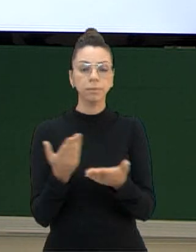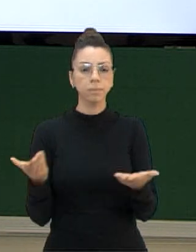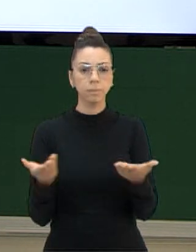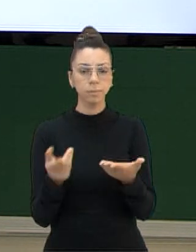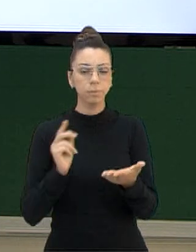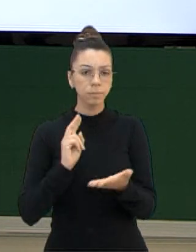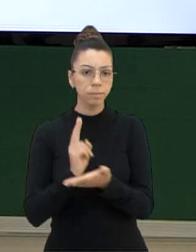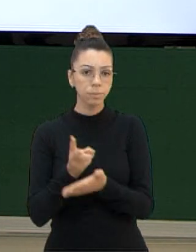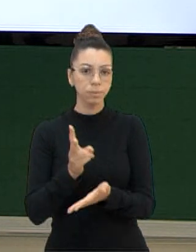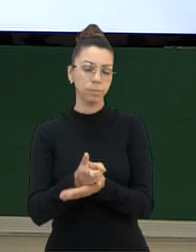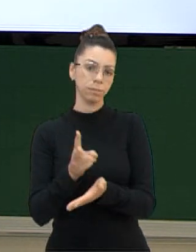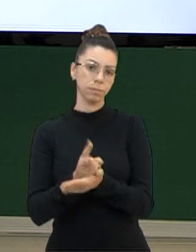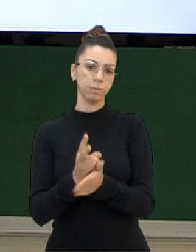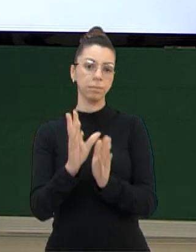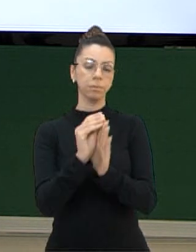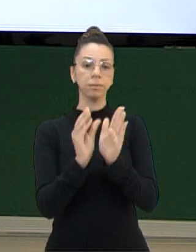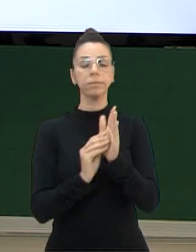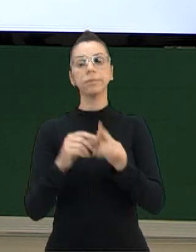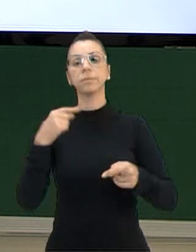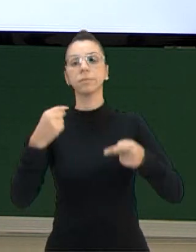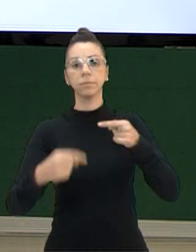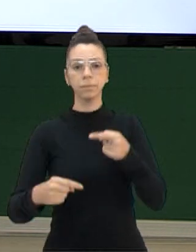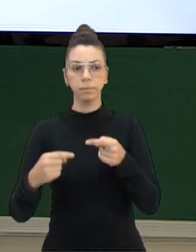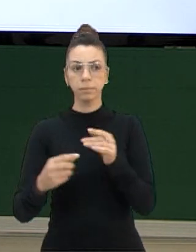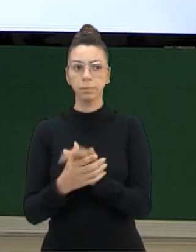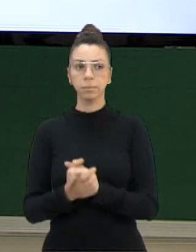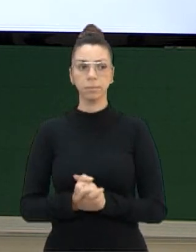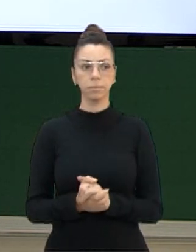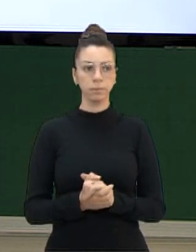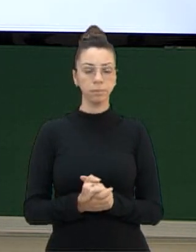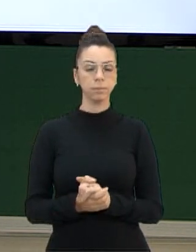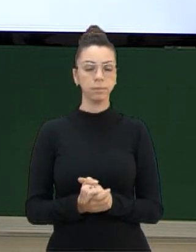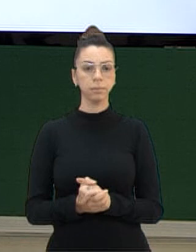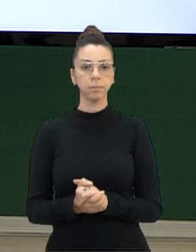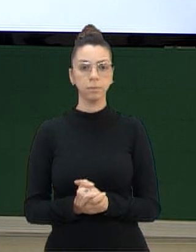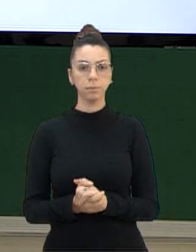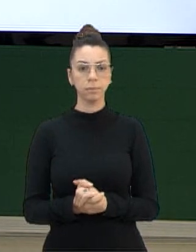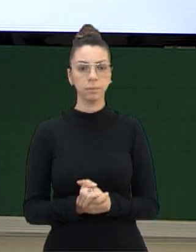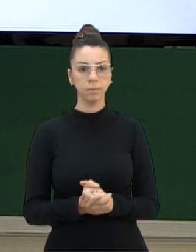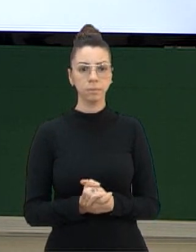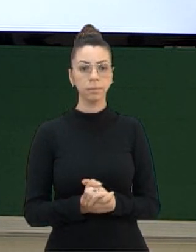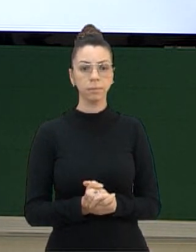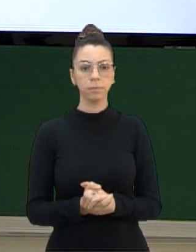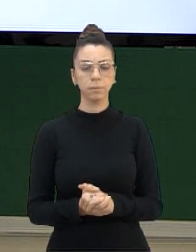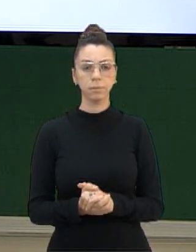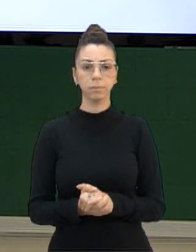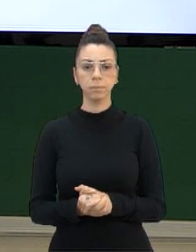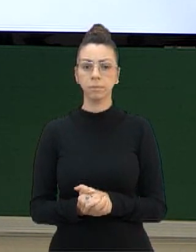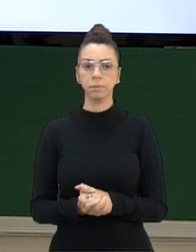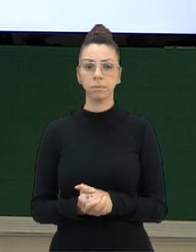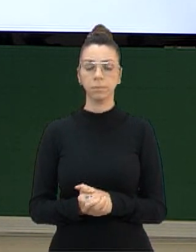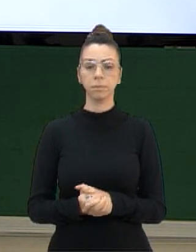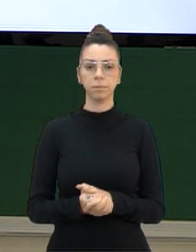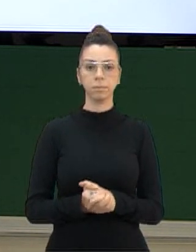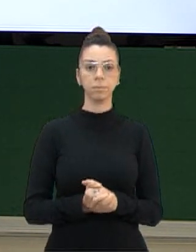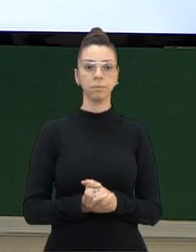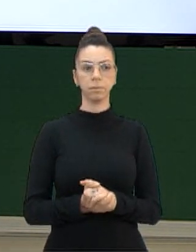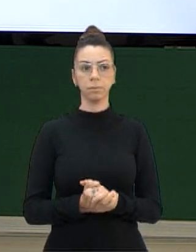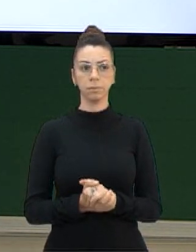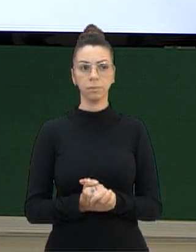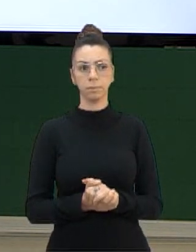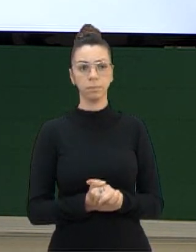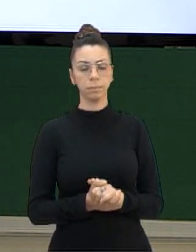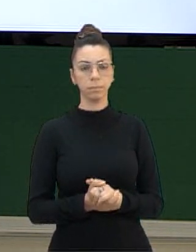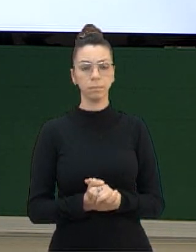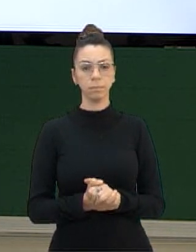dar sequência a essas discussões. ¿Vivirías en la casa, de los pica-piedra ou en la casa